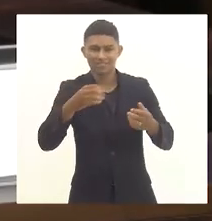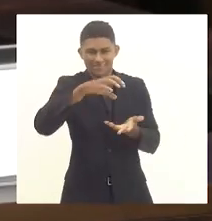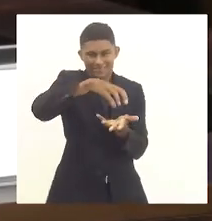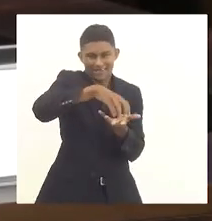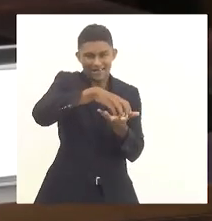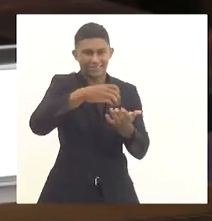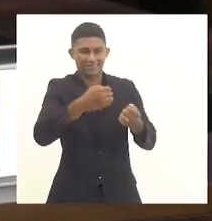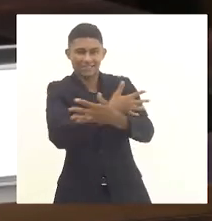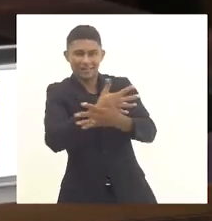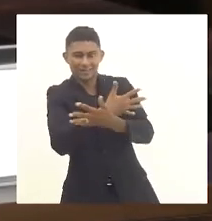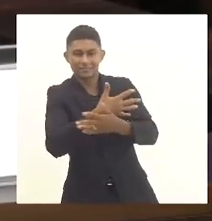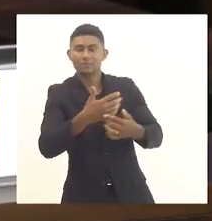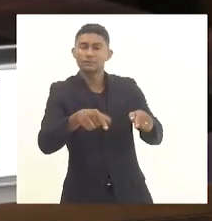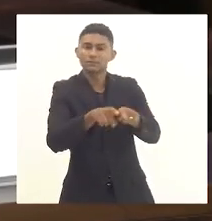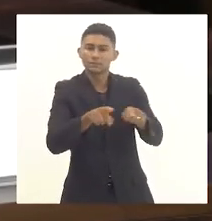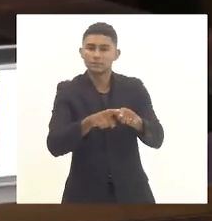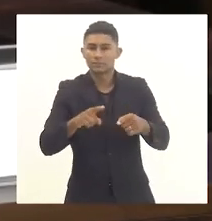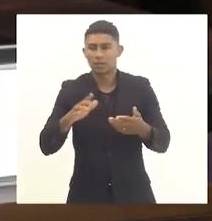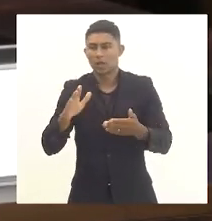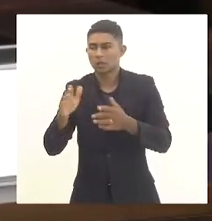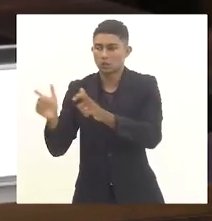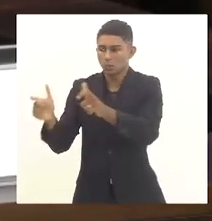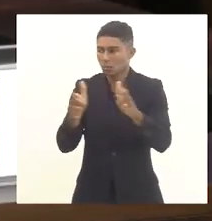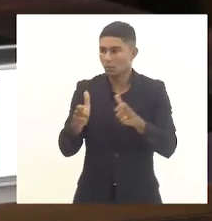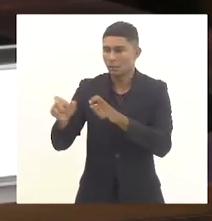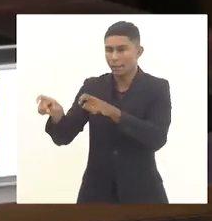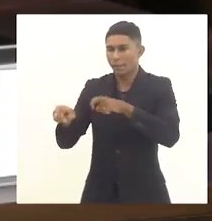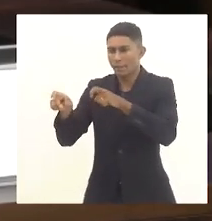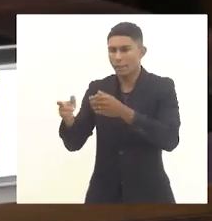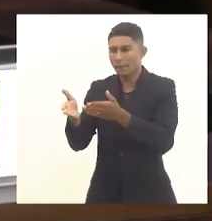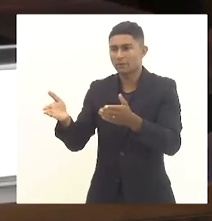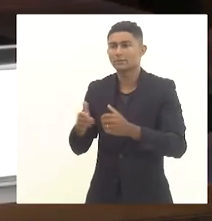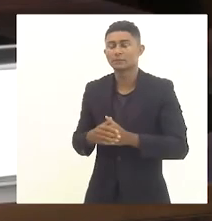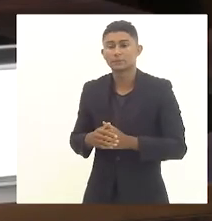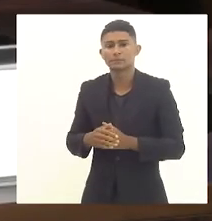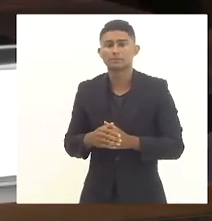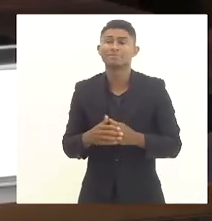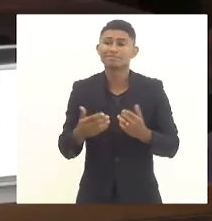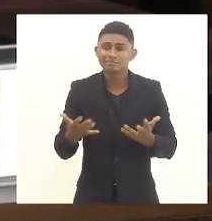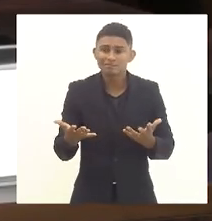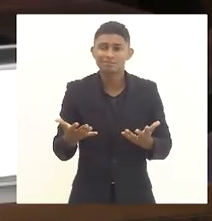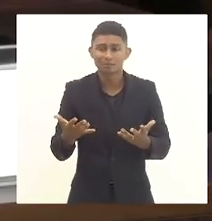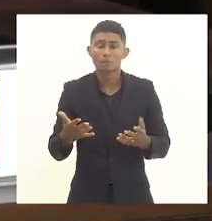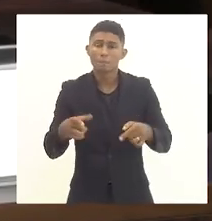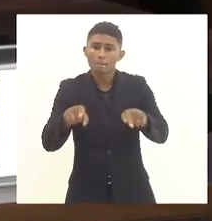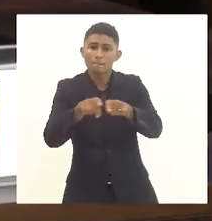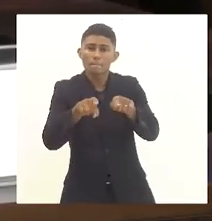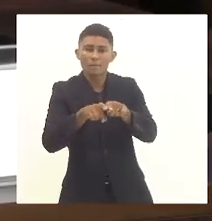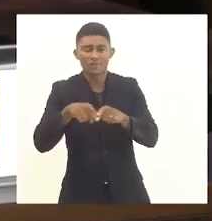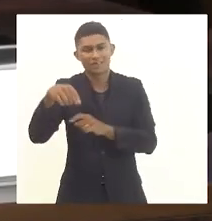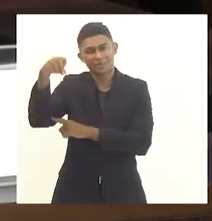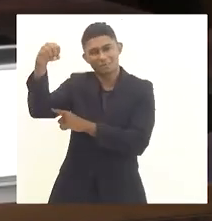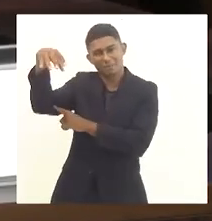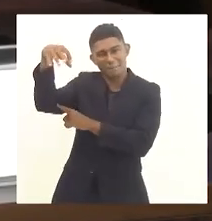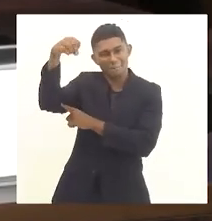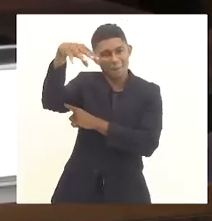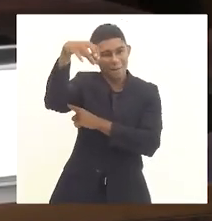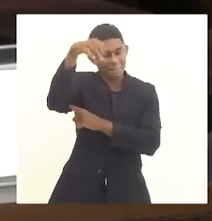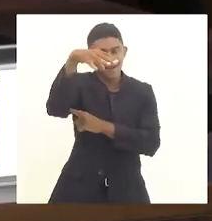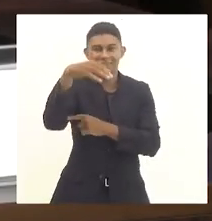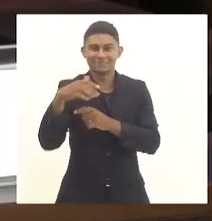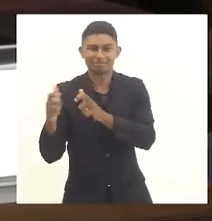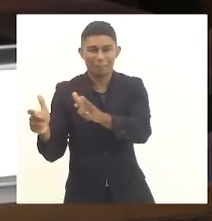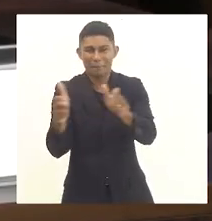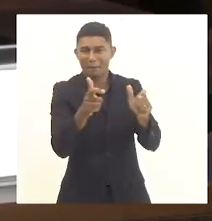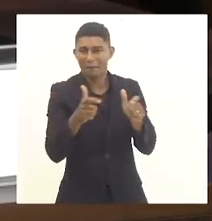áreas urbanas, e, por que não, e aqui como trazido esse caso de uso, a partir também da iluminação pública, que é um caso